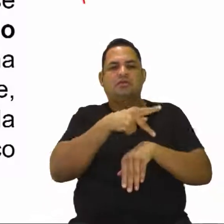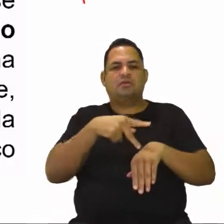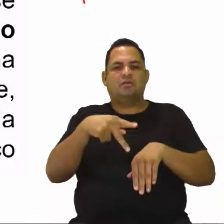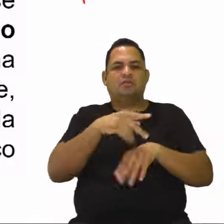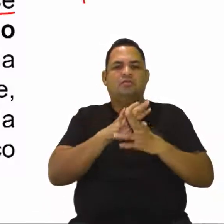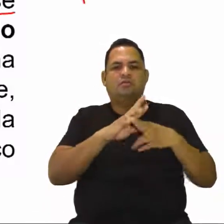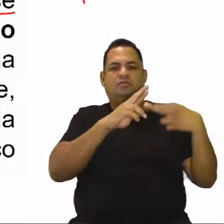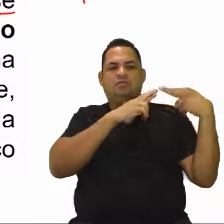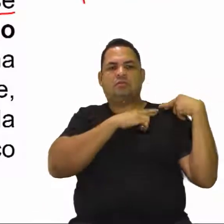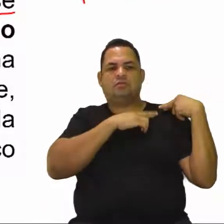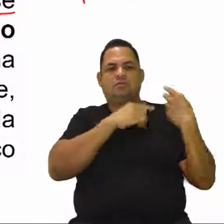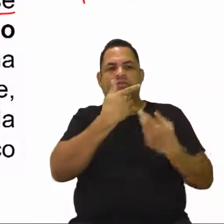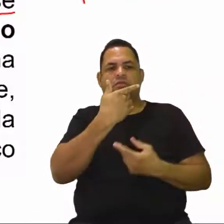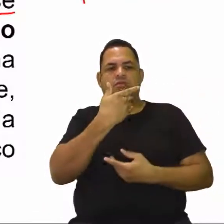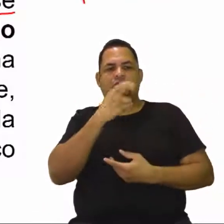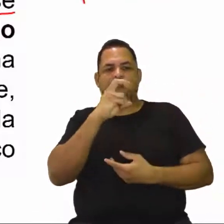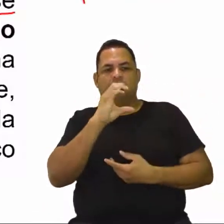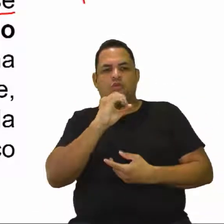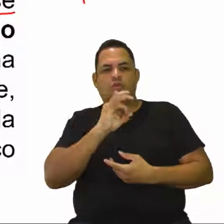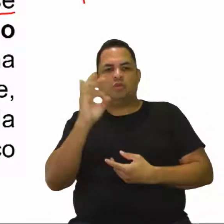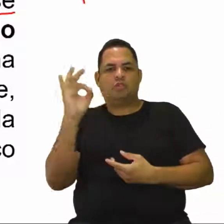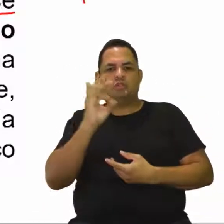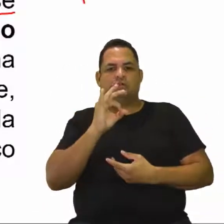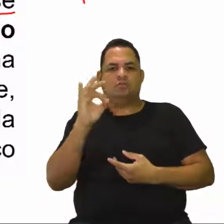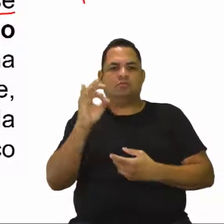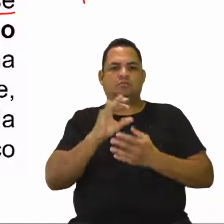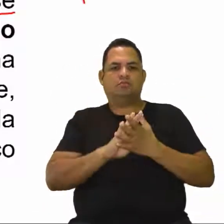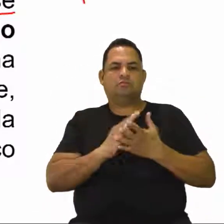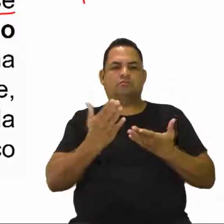era responsável por quase